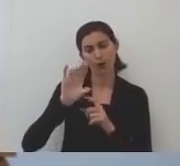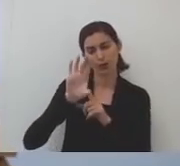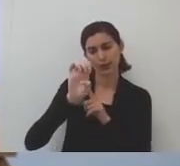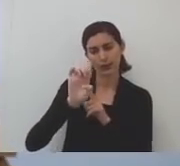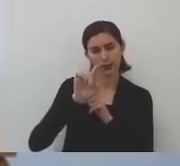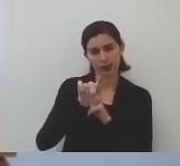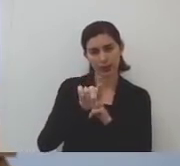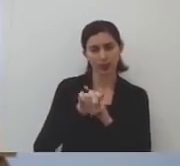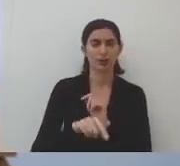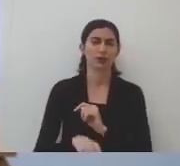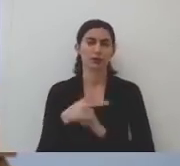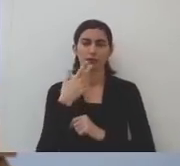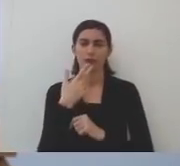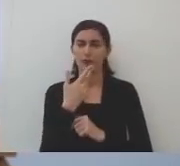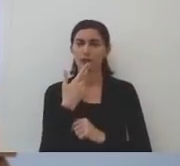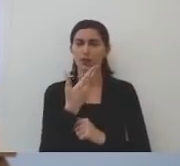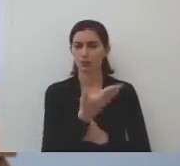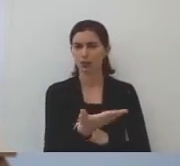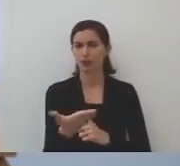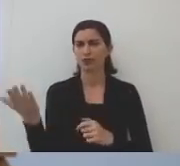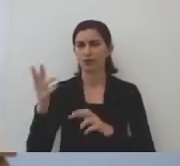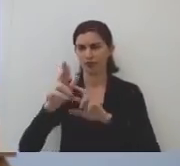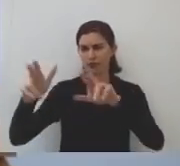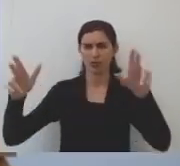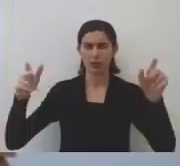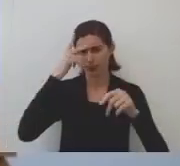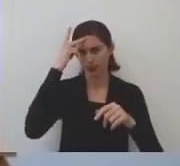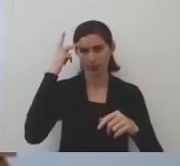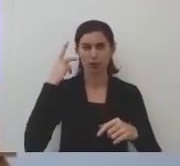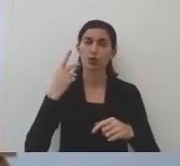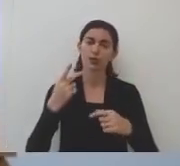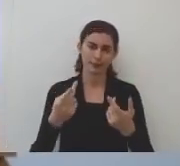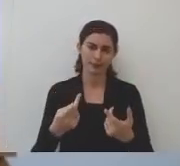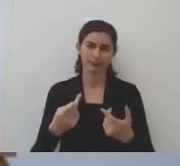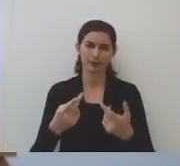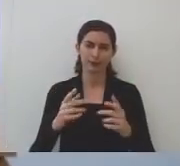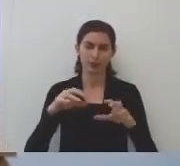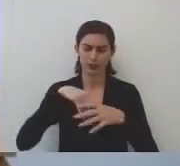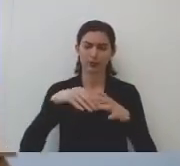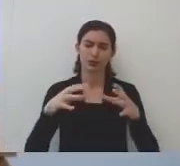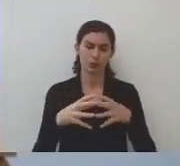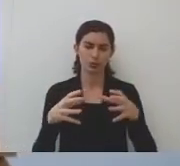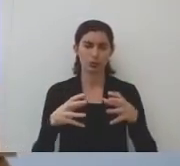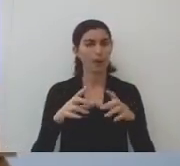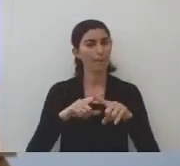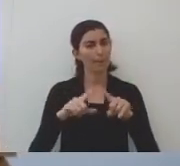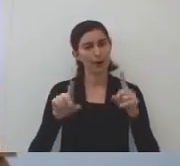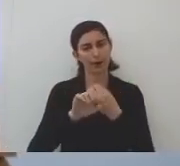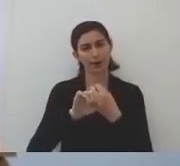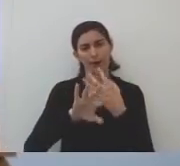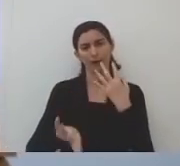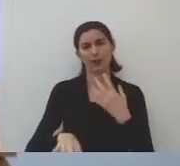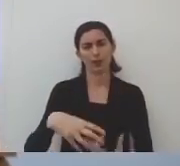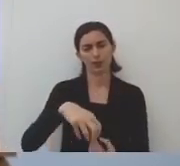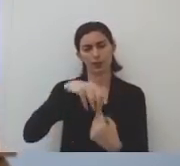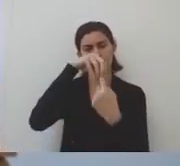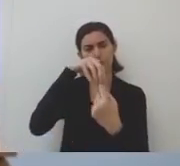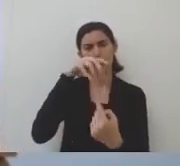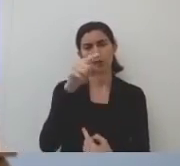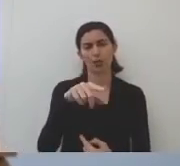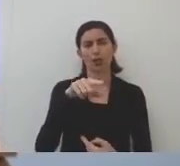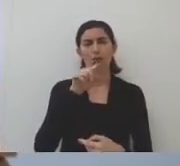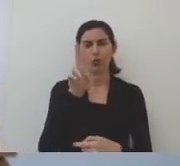isso? Estamos falando para várias pessoas ou para pessoas diferentes dentro de um grupo. Porém, em EAD, a gente